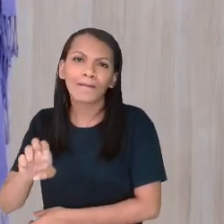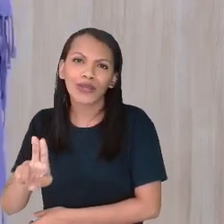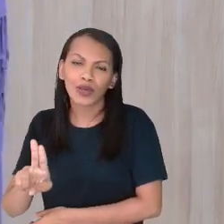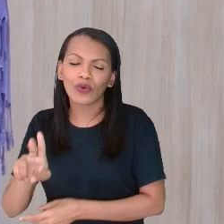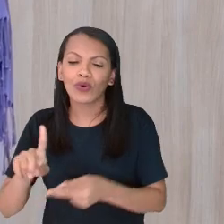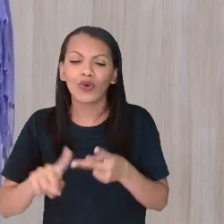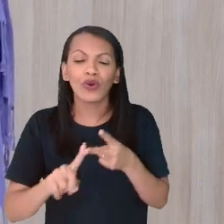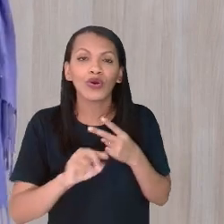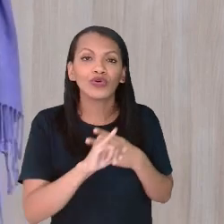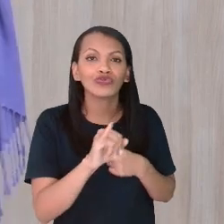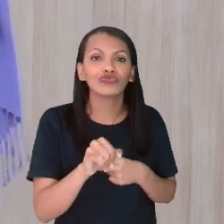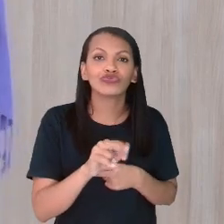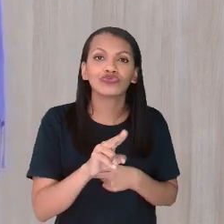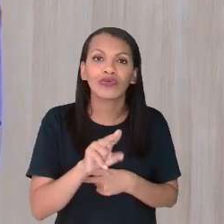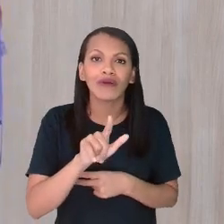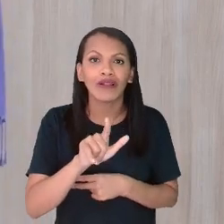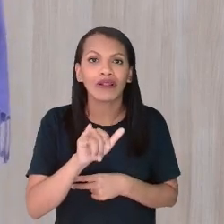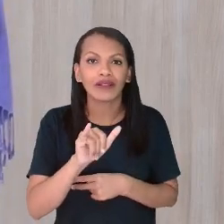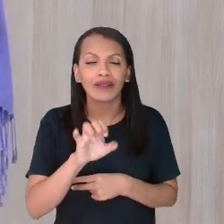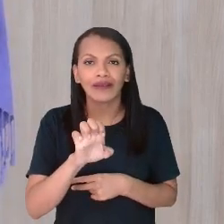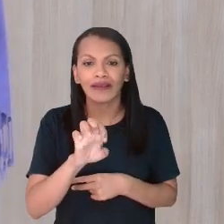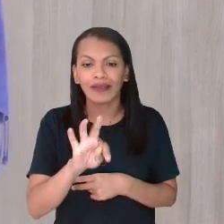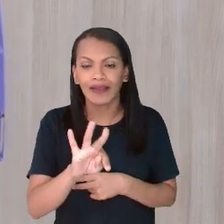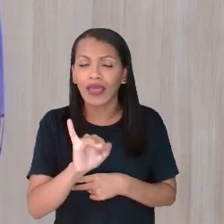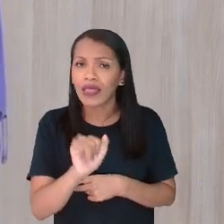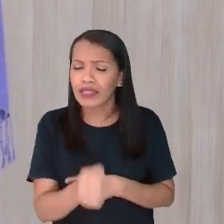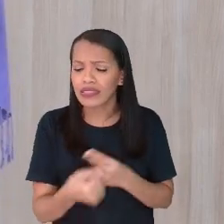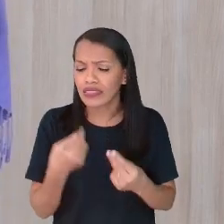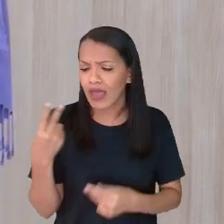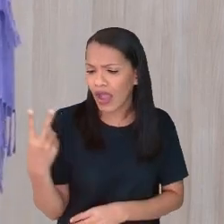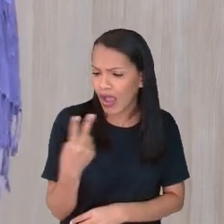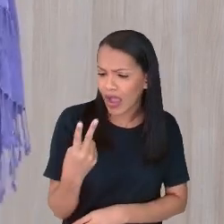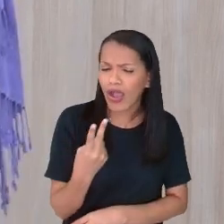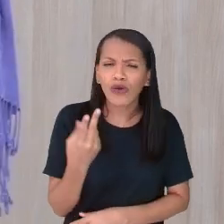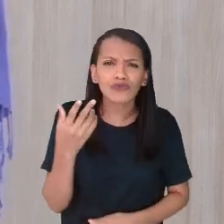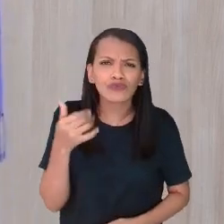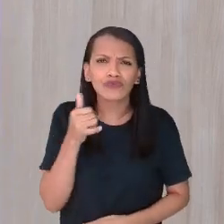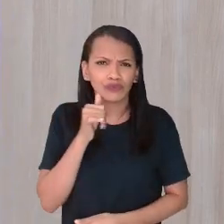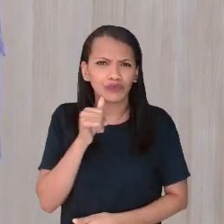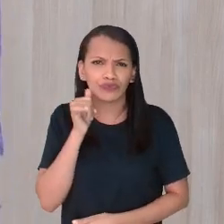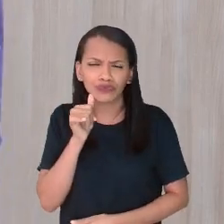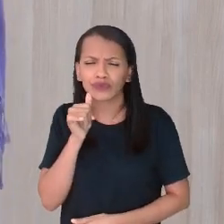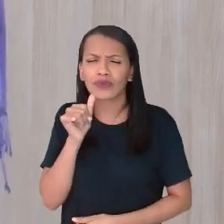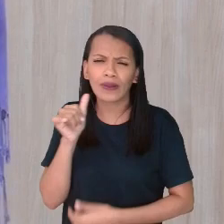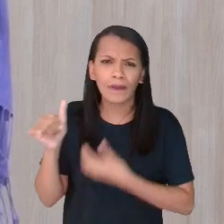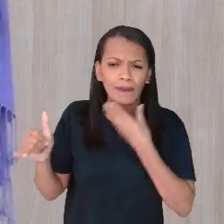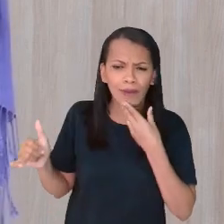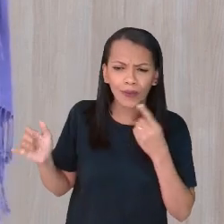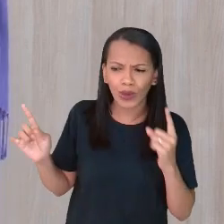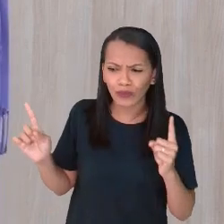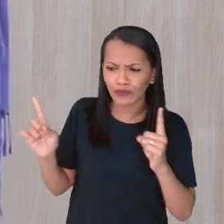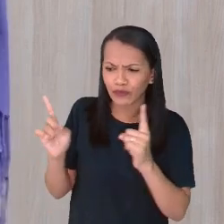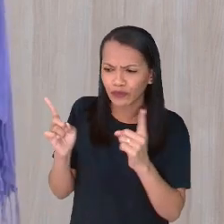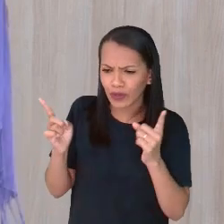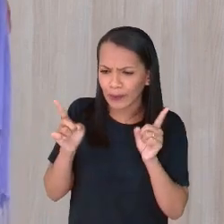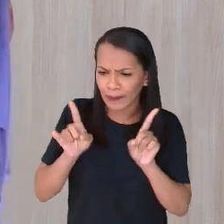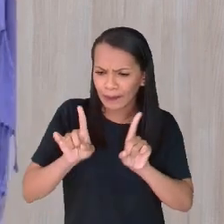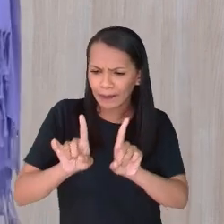né? Com uma ideia, uma trama, e os personagens começaram a